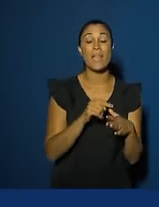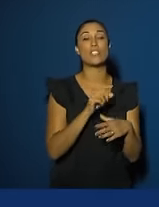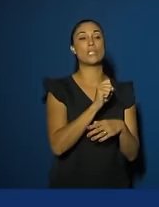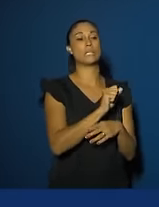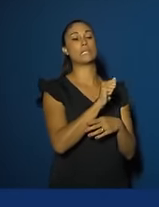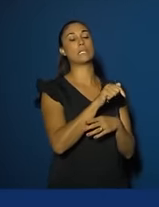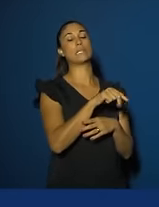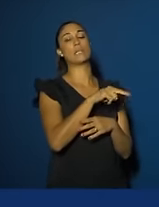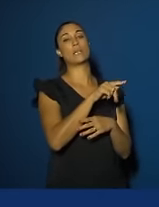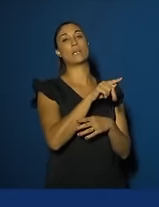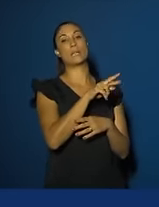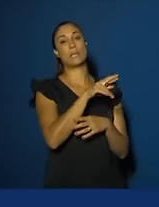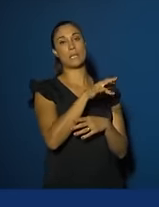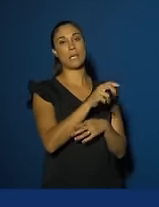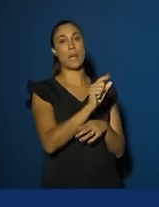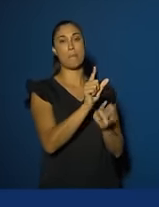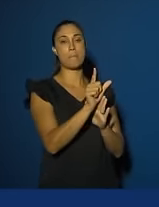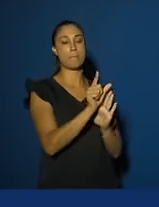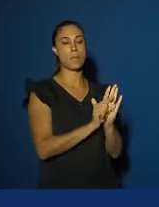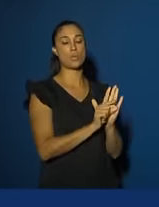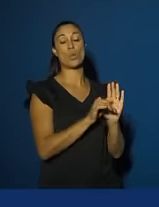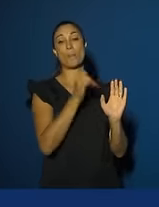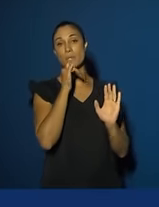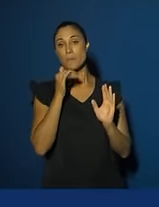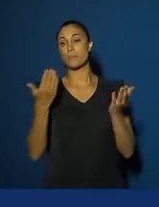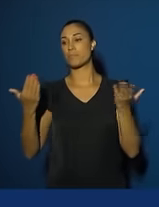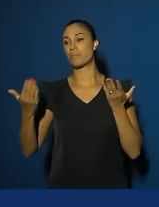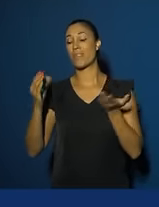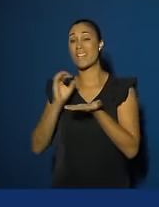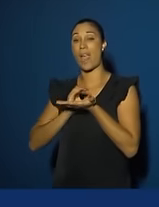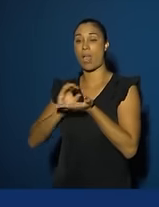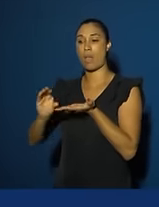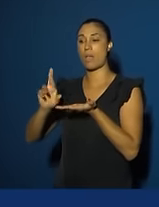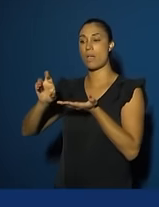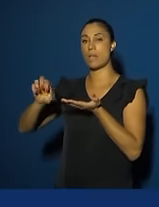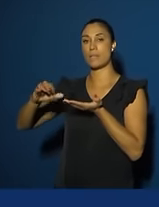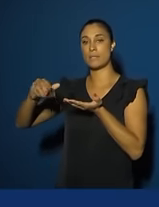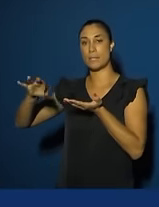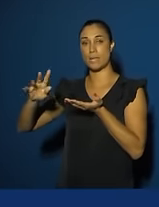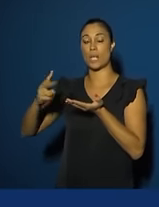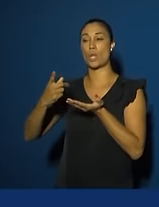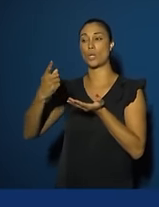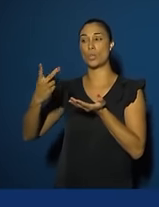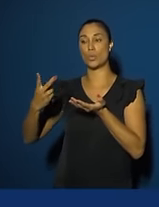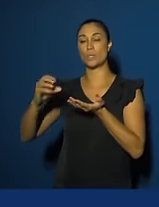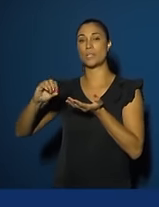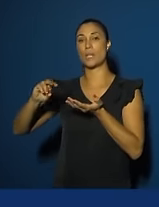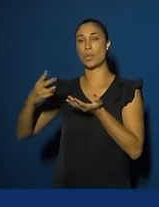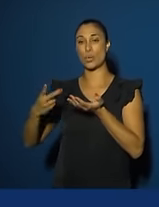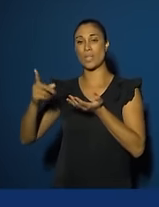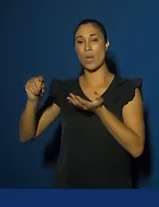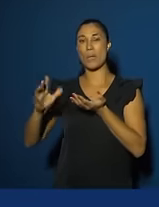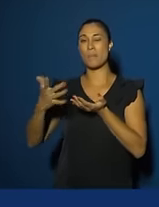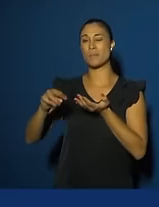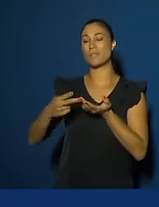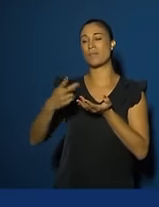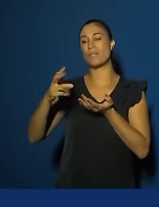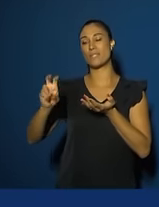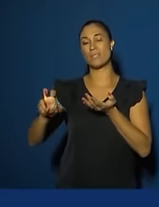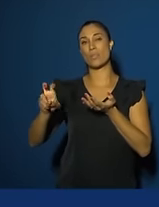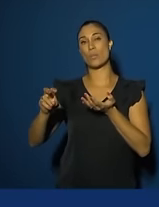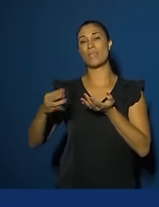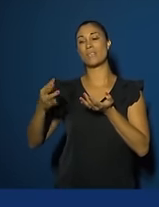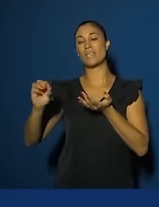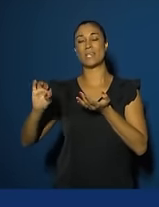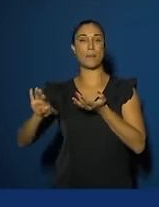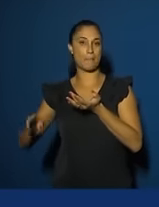menos a compensação a estimativa da receita da 1202 é de alguma coisa em torno de 25 a 30